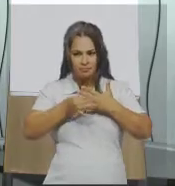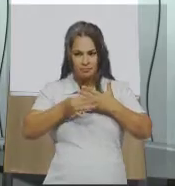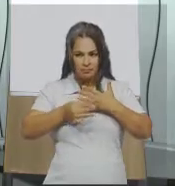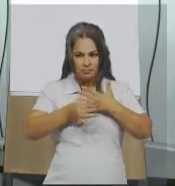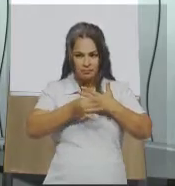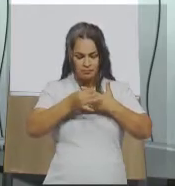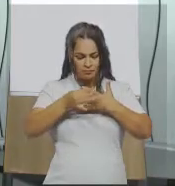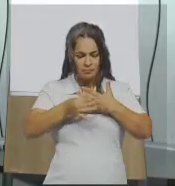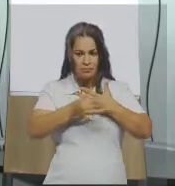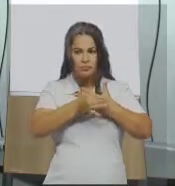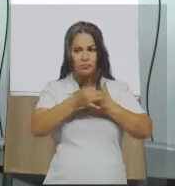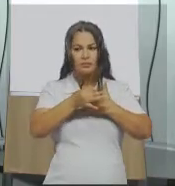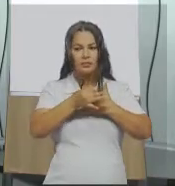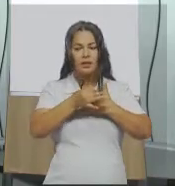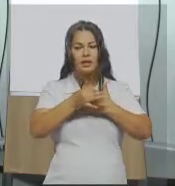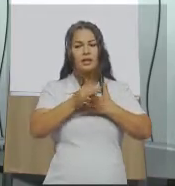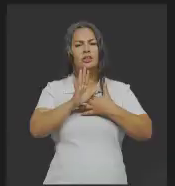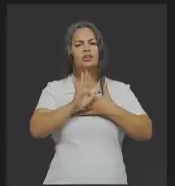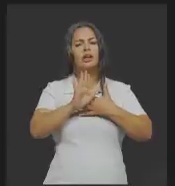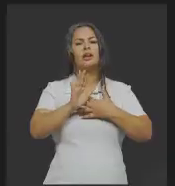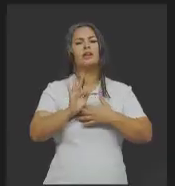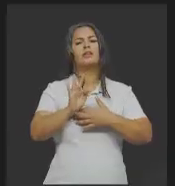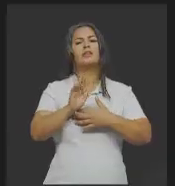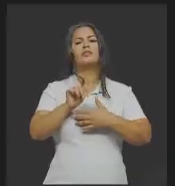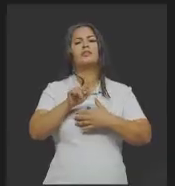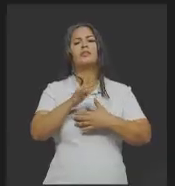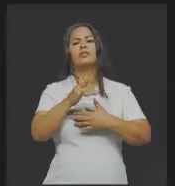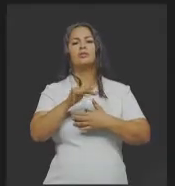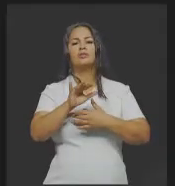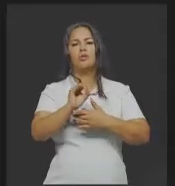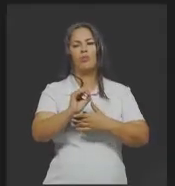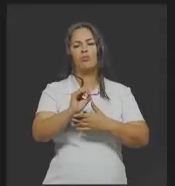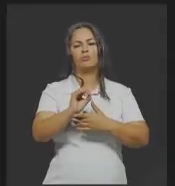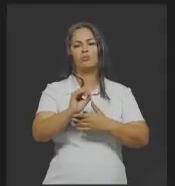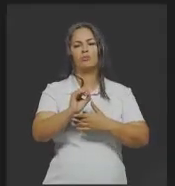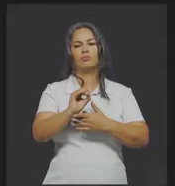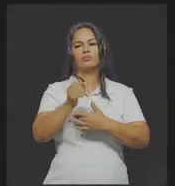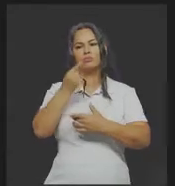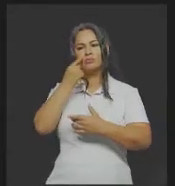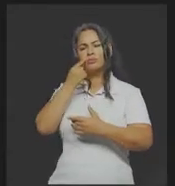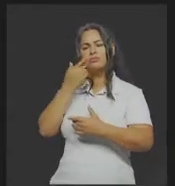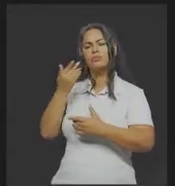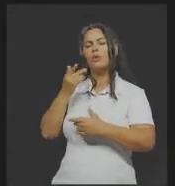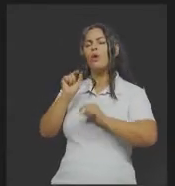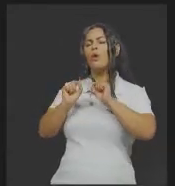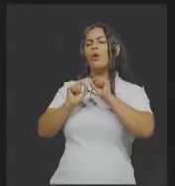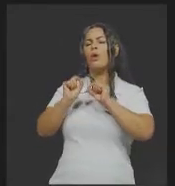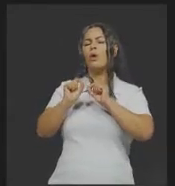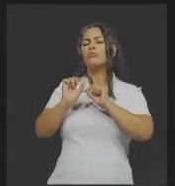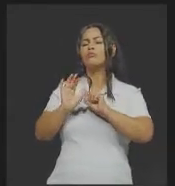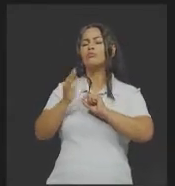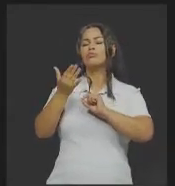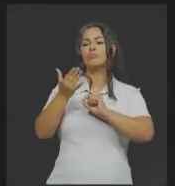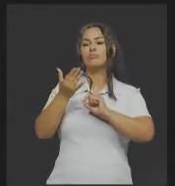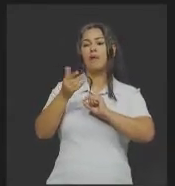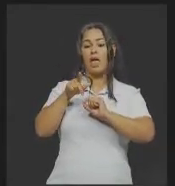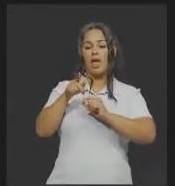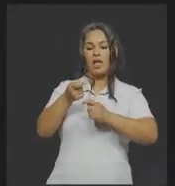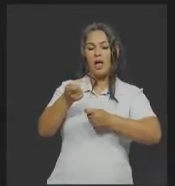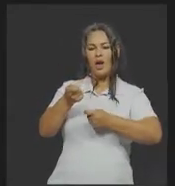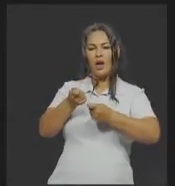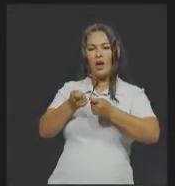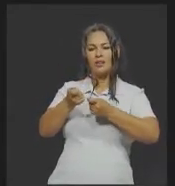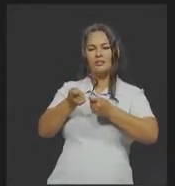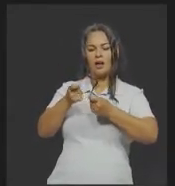endócrino, pensando agora já em função. O que o sistema endócrino faz? Ele controla parte